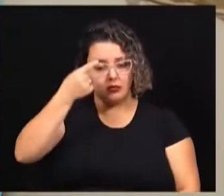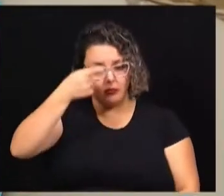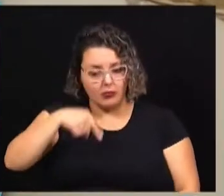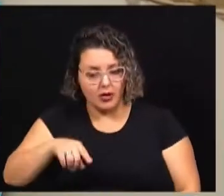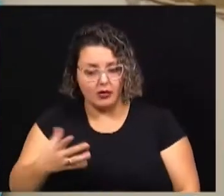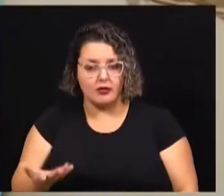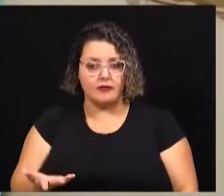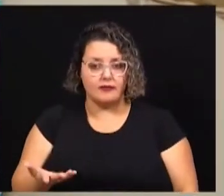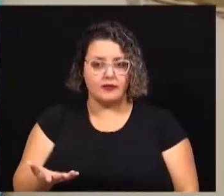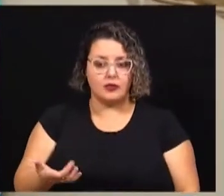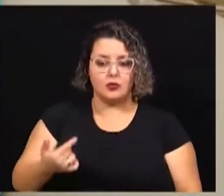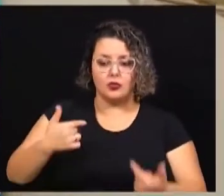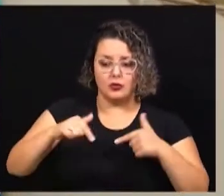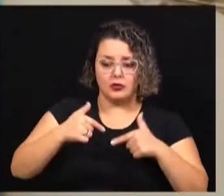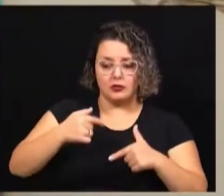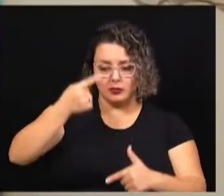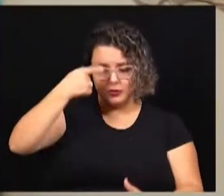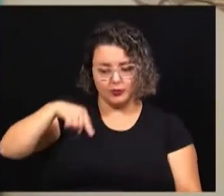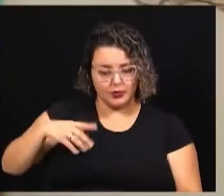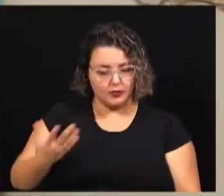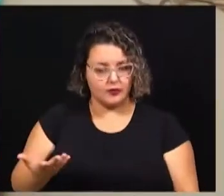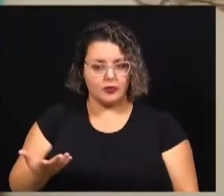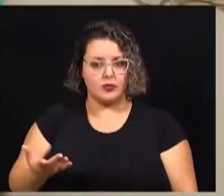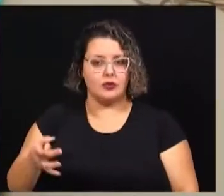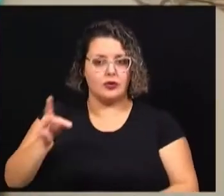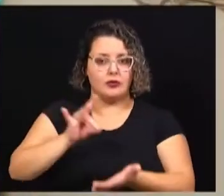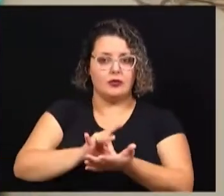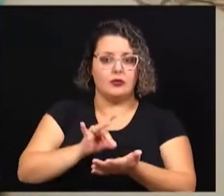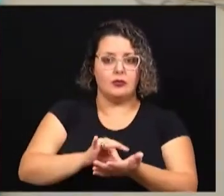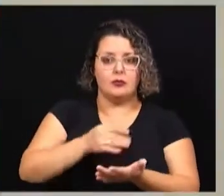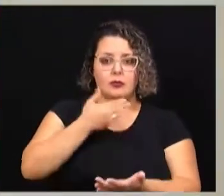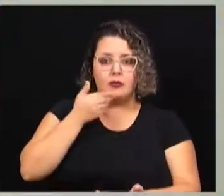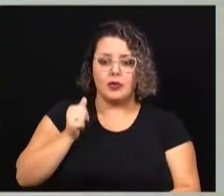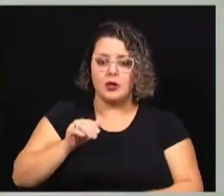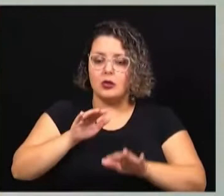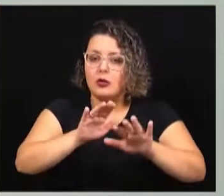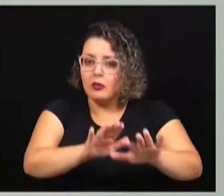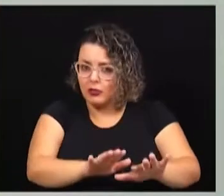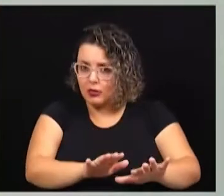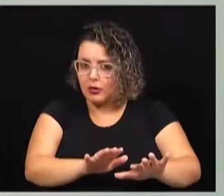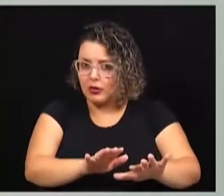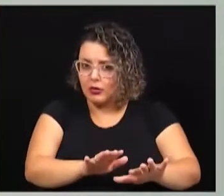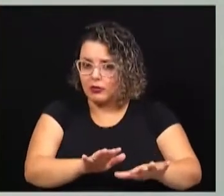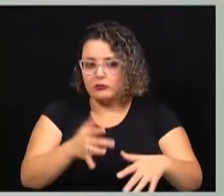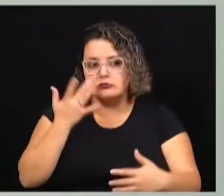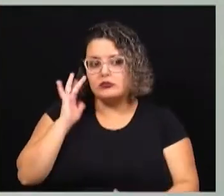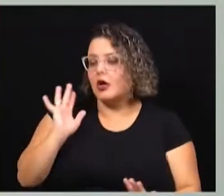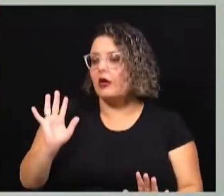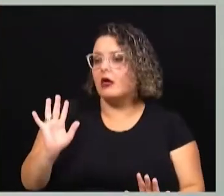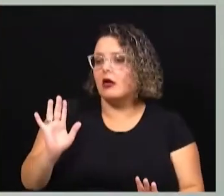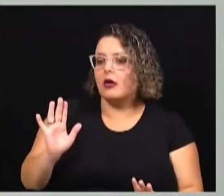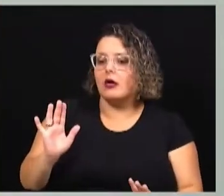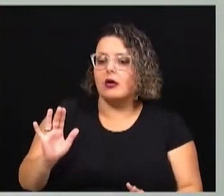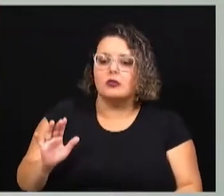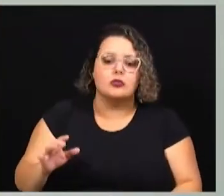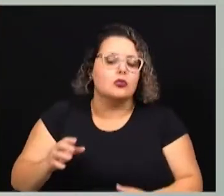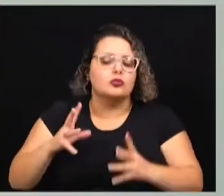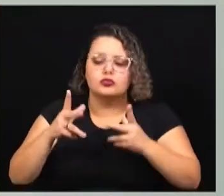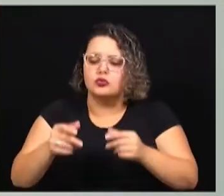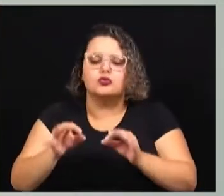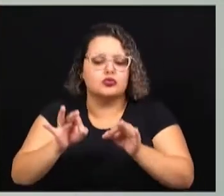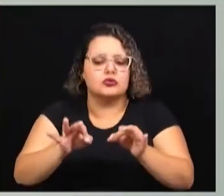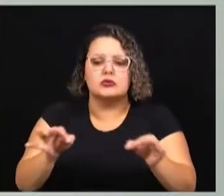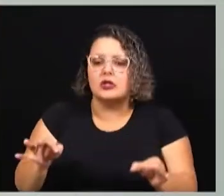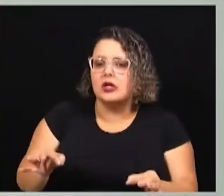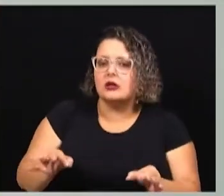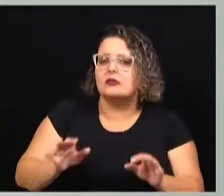perfil, o trabalhador, que seria, na verdade, melhor deixar esse dinheiro lá? Sei lá, não, tô com minhas contas ok, tá